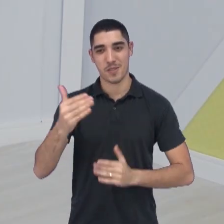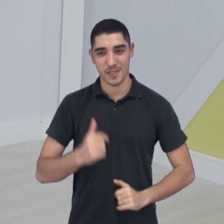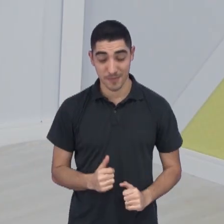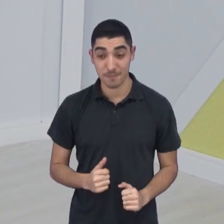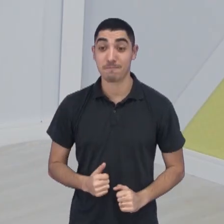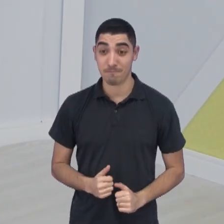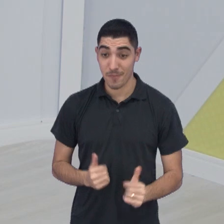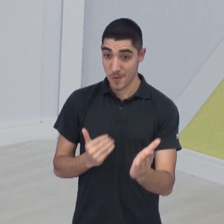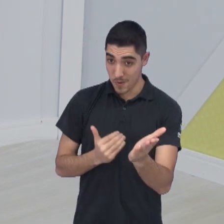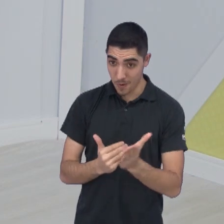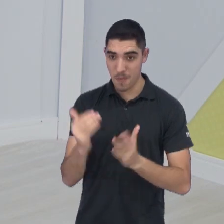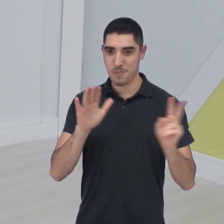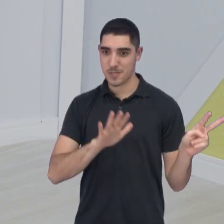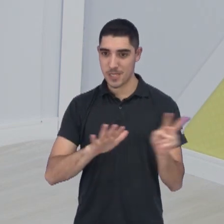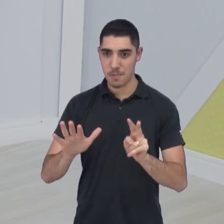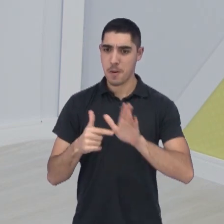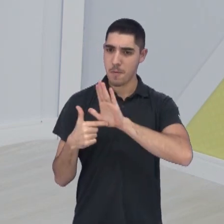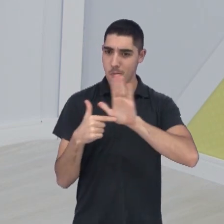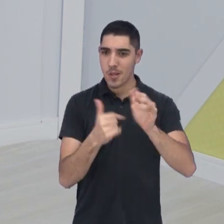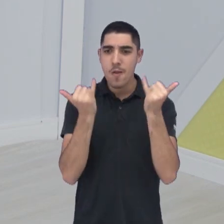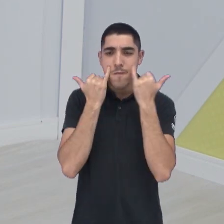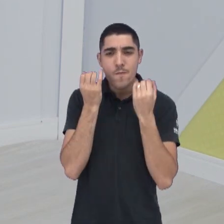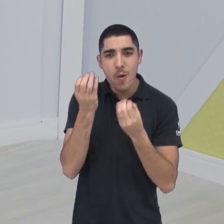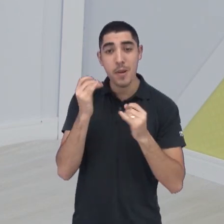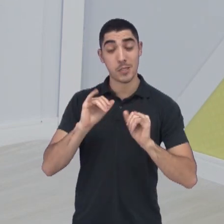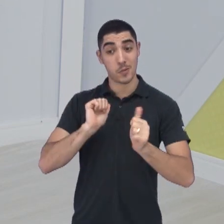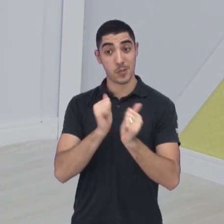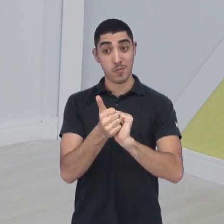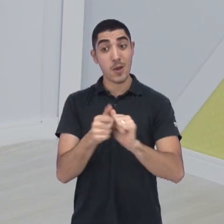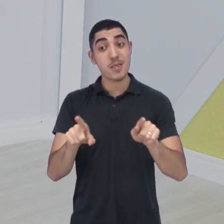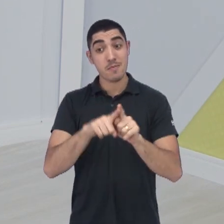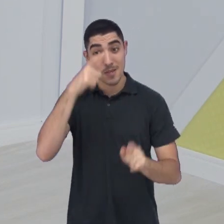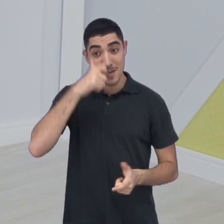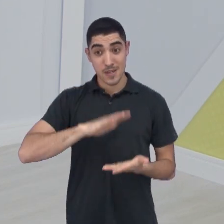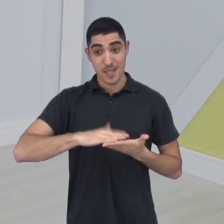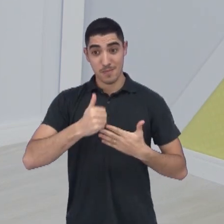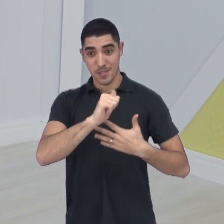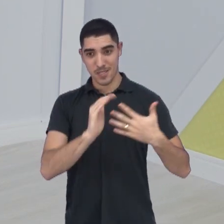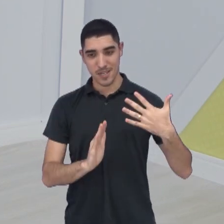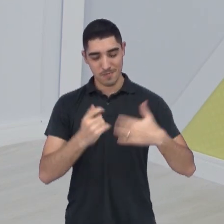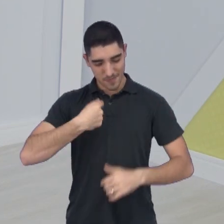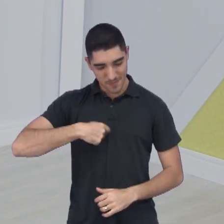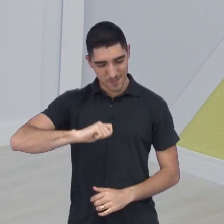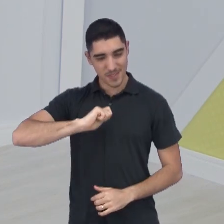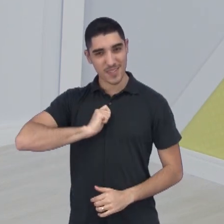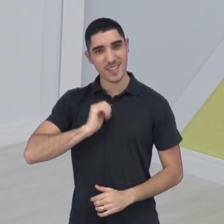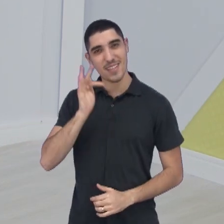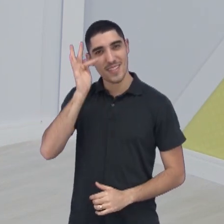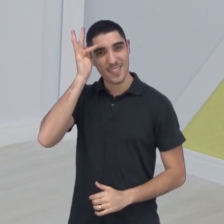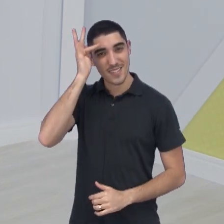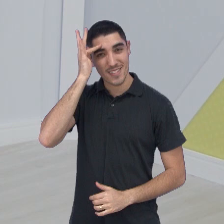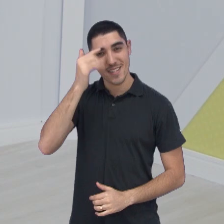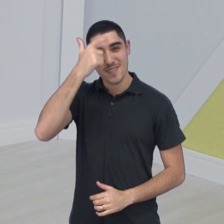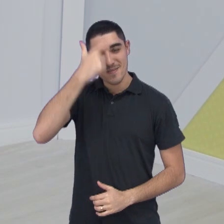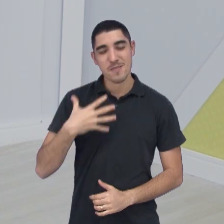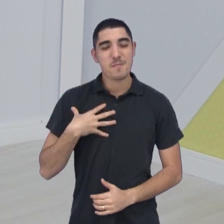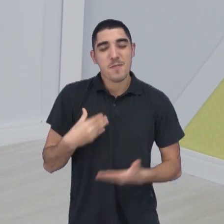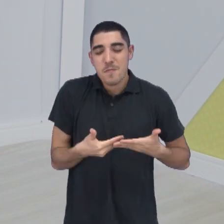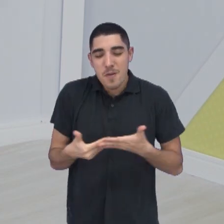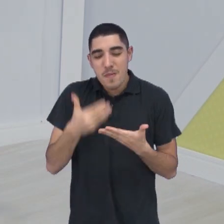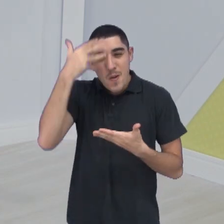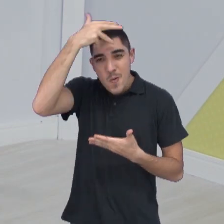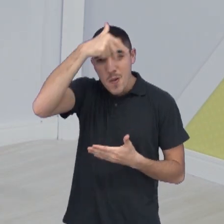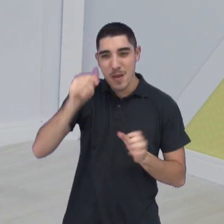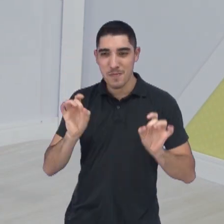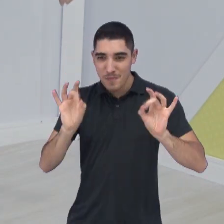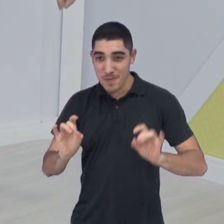Começando mais uma semana com muito esporte para você. E aqui com a gente também o nosso intérprete de Libras, o nosso querido Luiz Fernando, o papai do